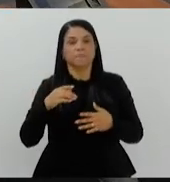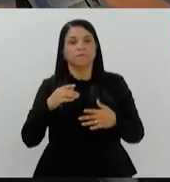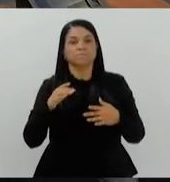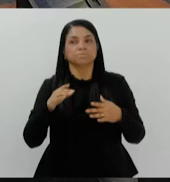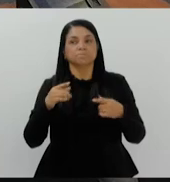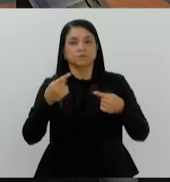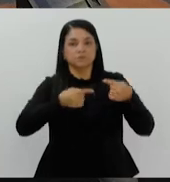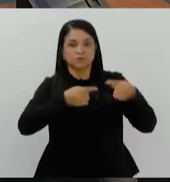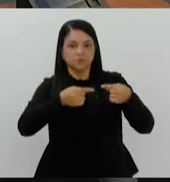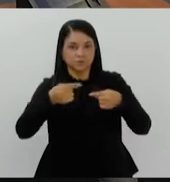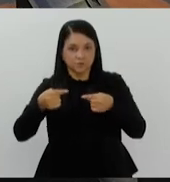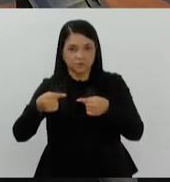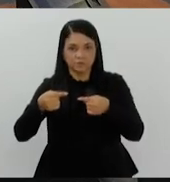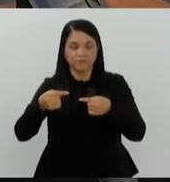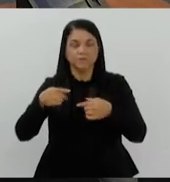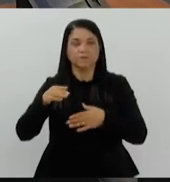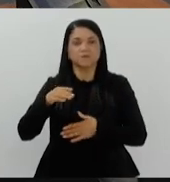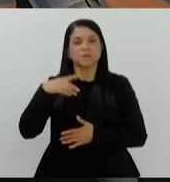o deputado